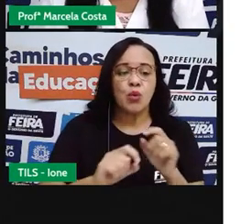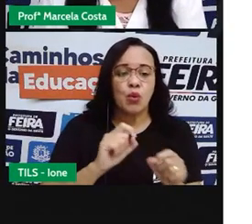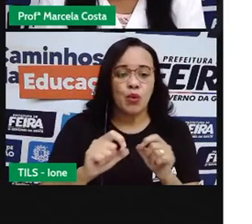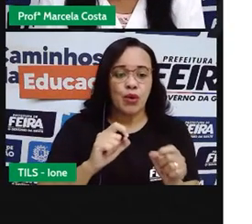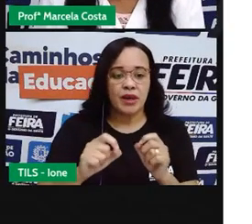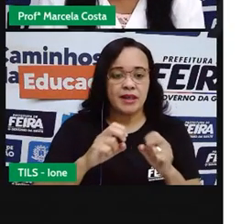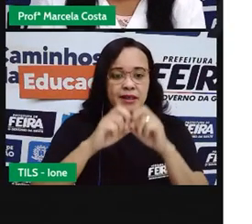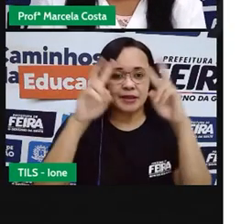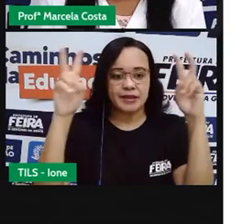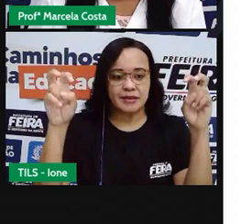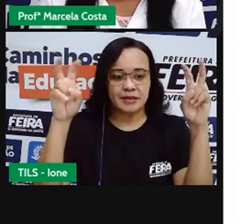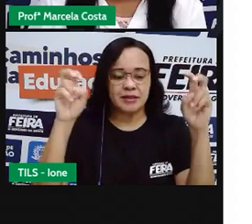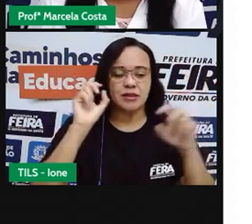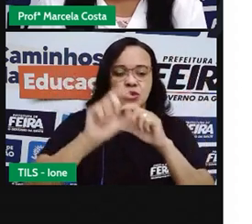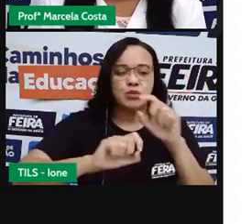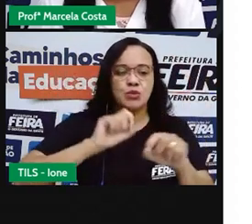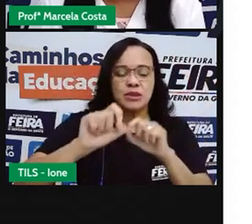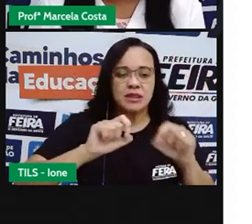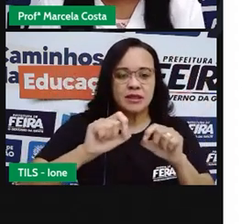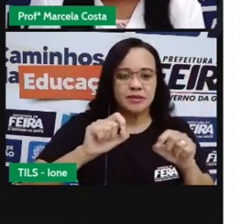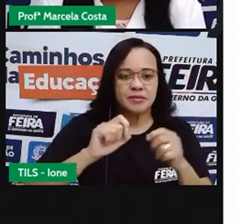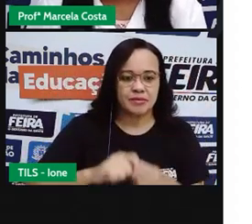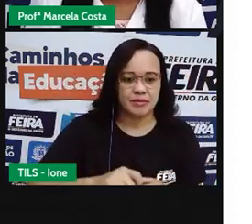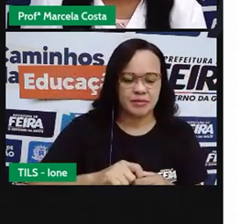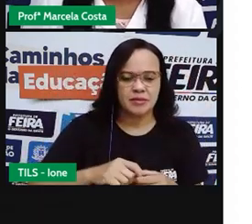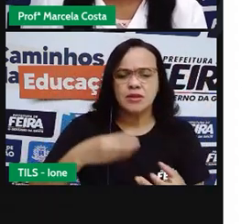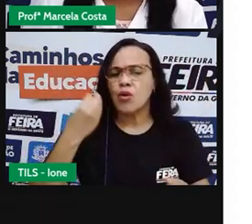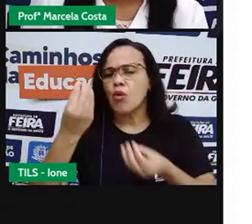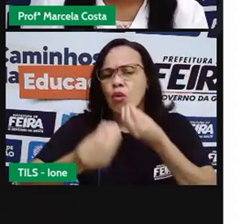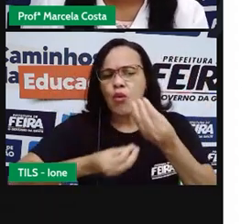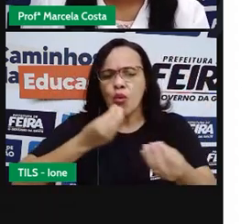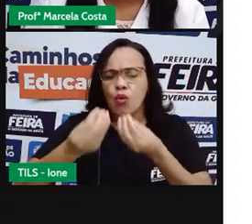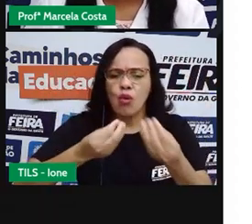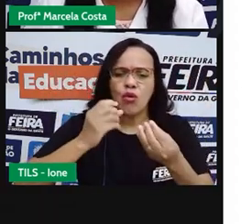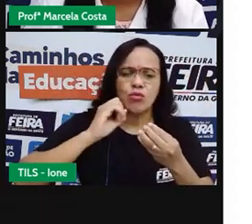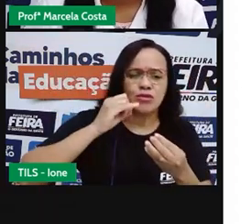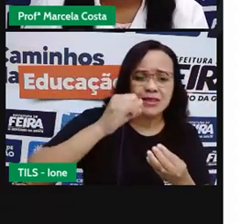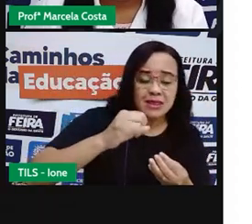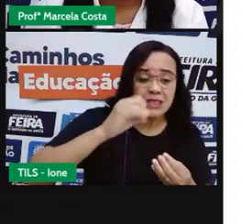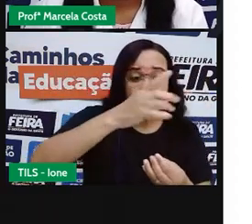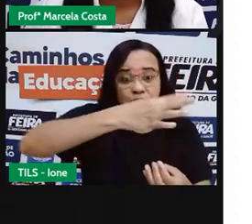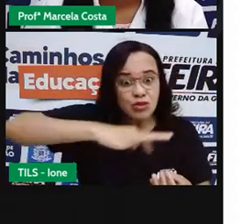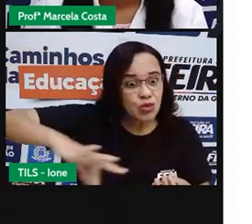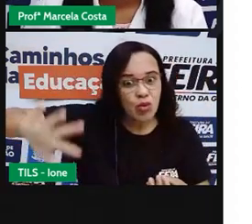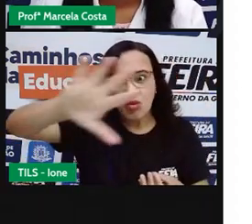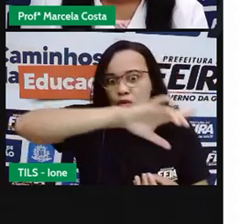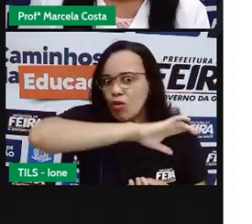nós vamos falar sobre o tema como seria se fôssemos todos iguais.